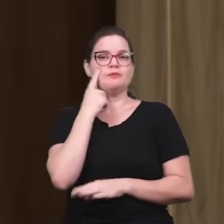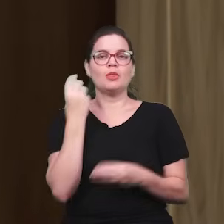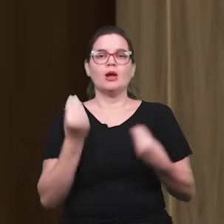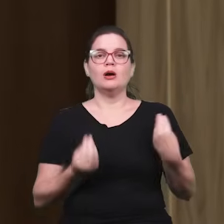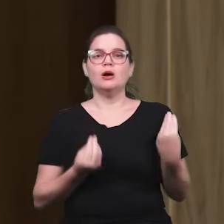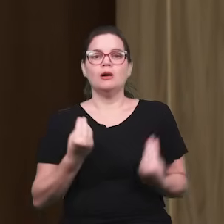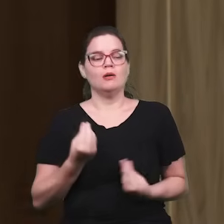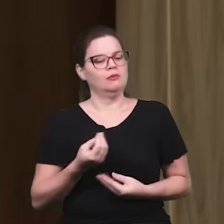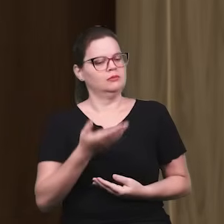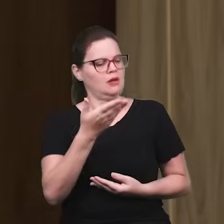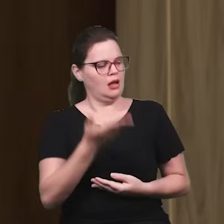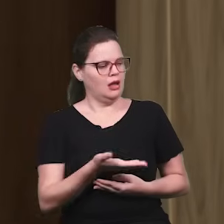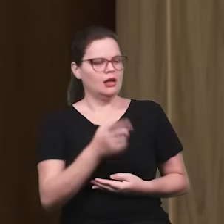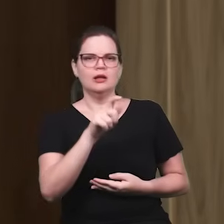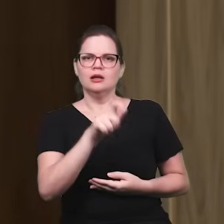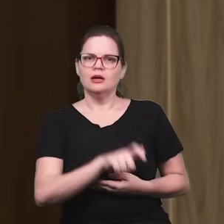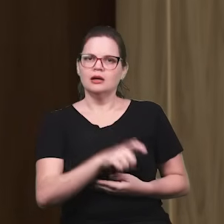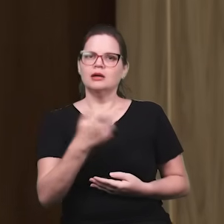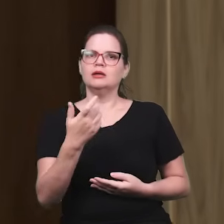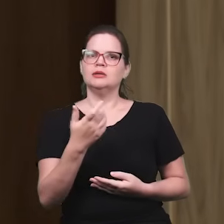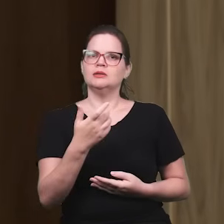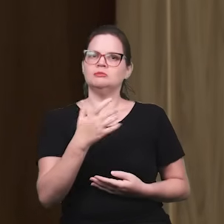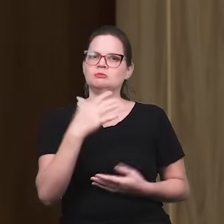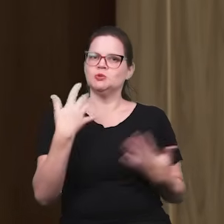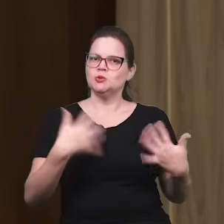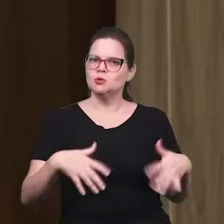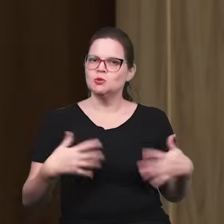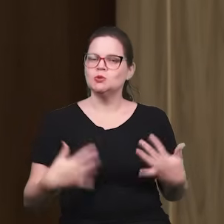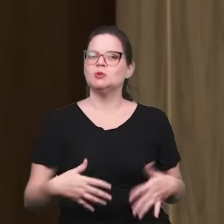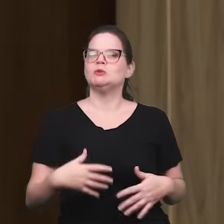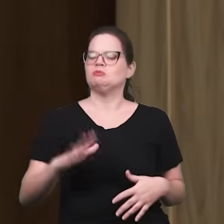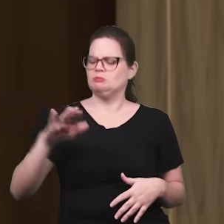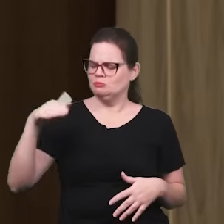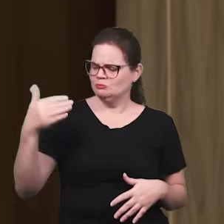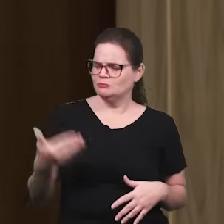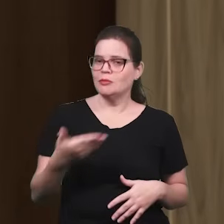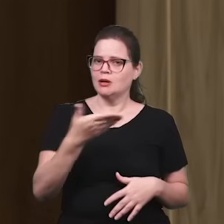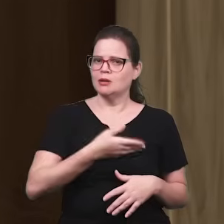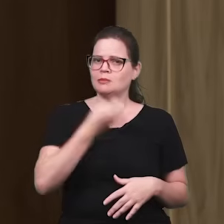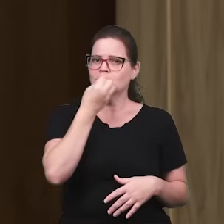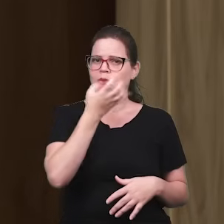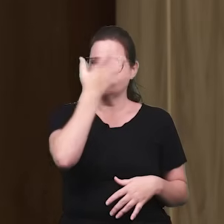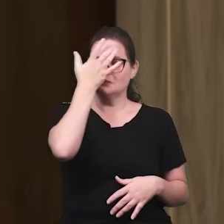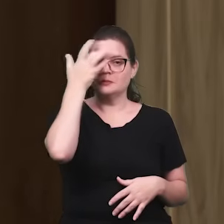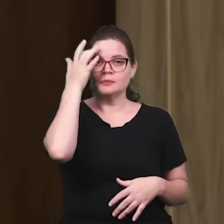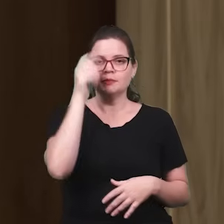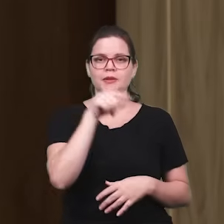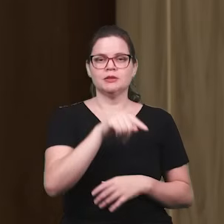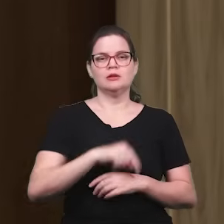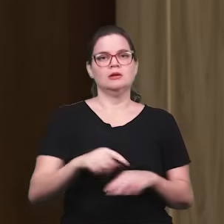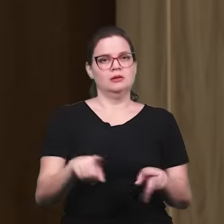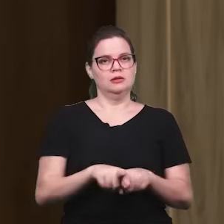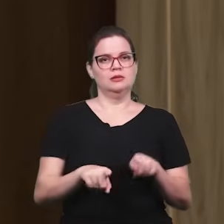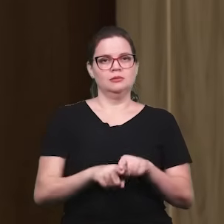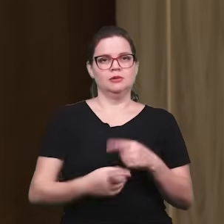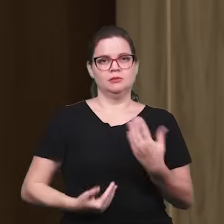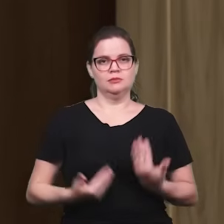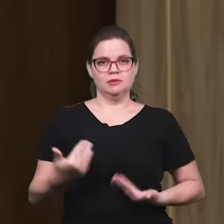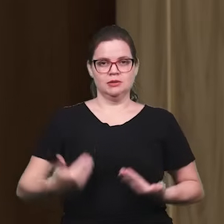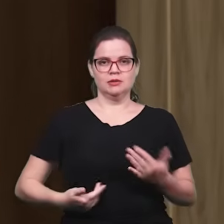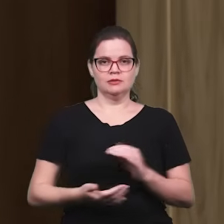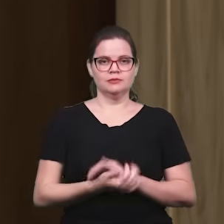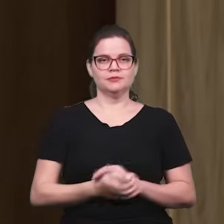homem de uma nobreza, como ser, como pessoa e como servo do